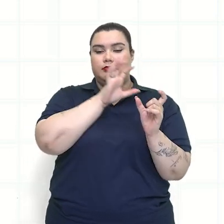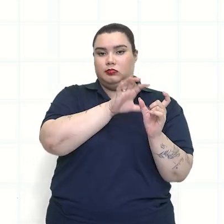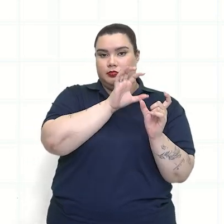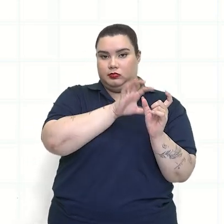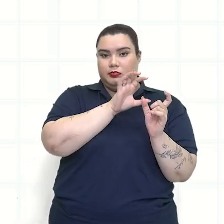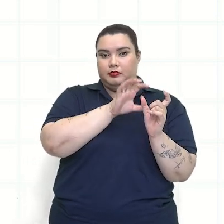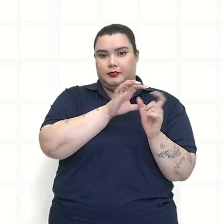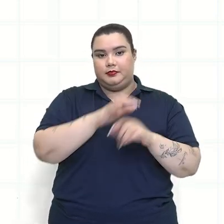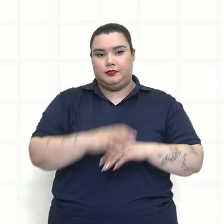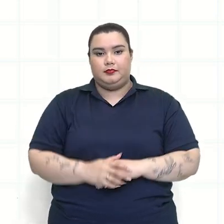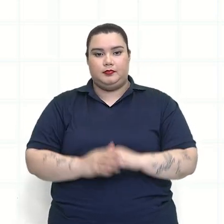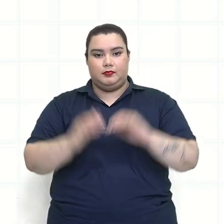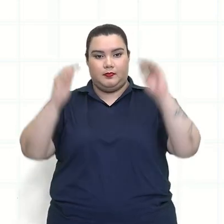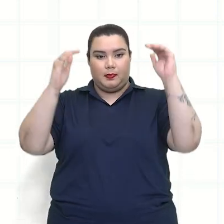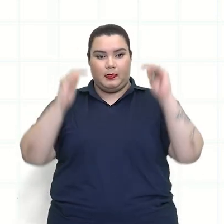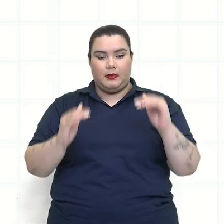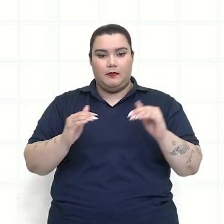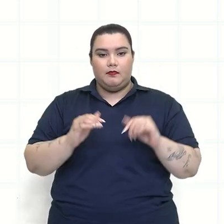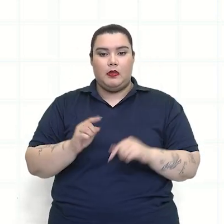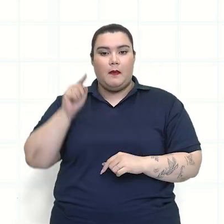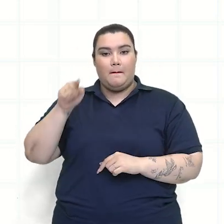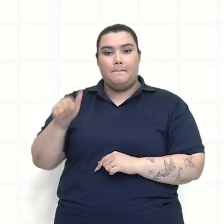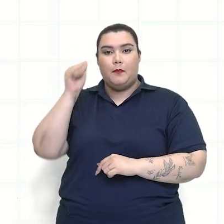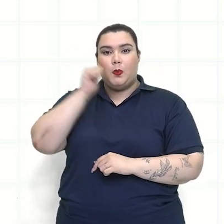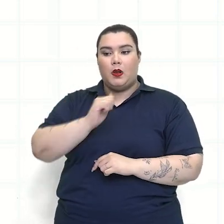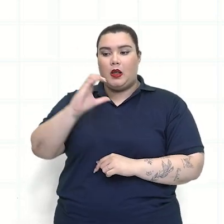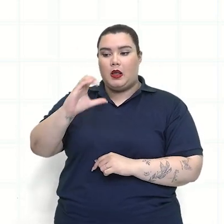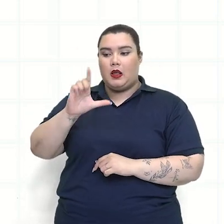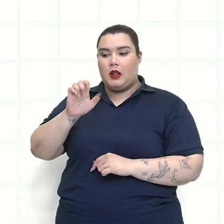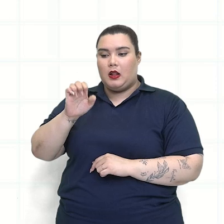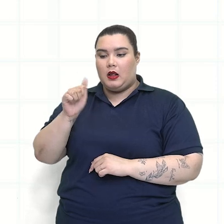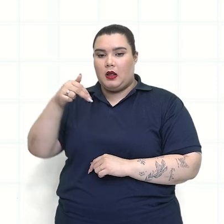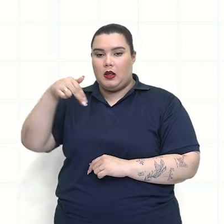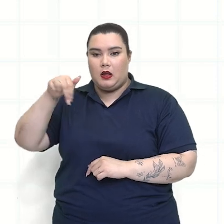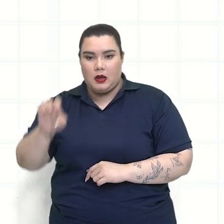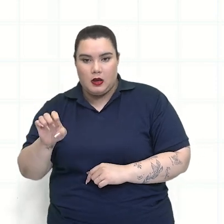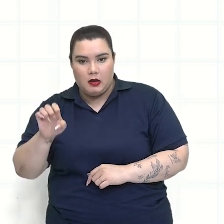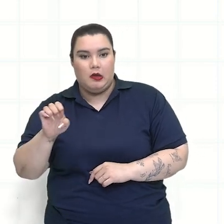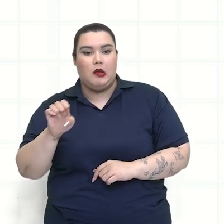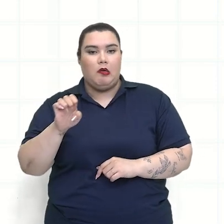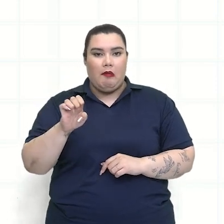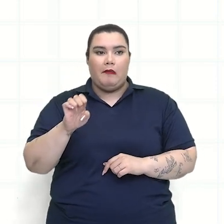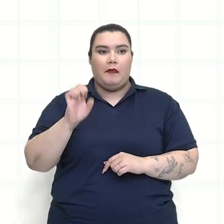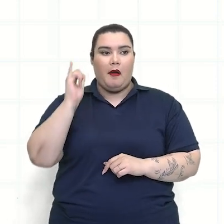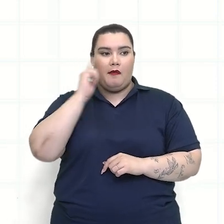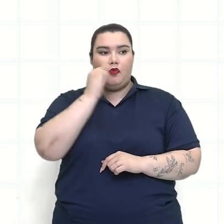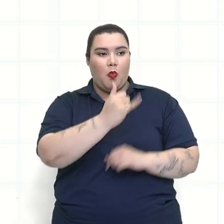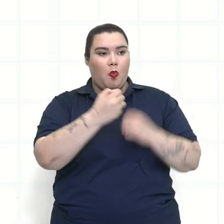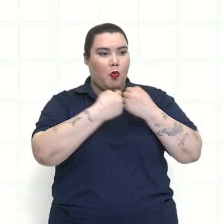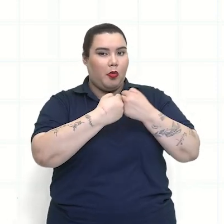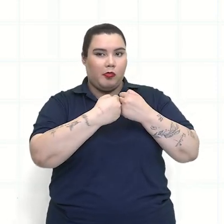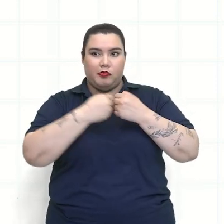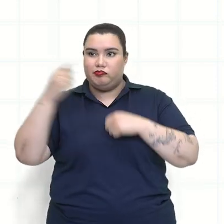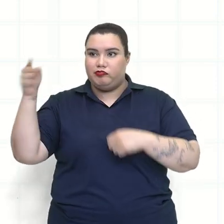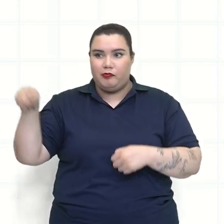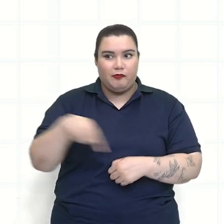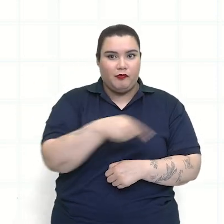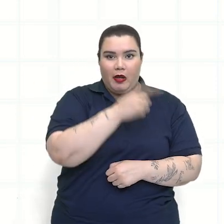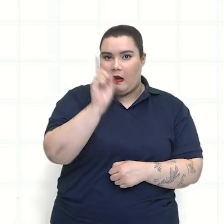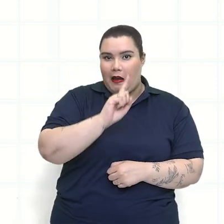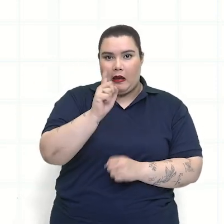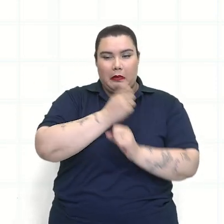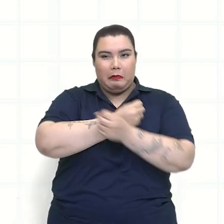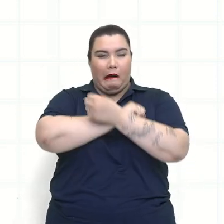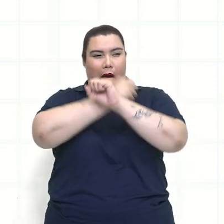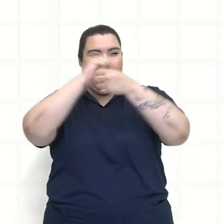denotativo. Cleane ficou uma fera quando soube que seu ônibus não ia passar. E aí, o que é